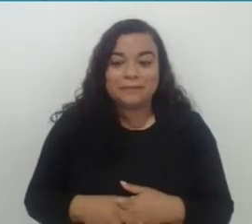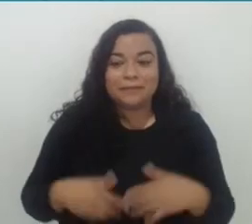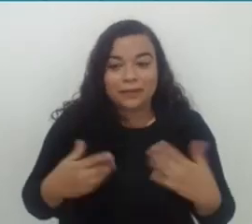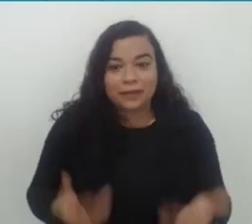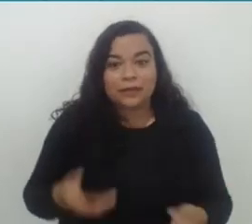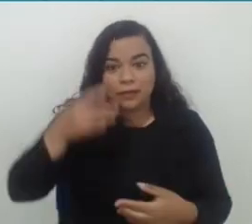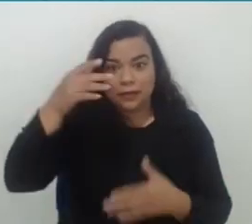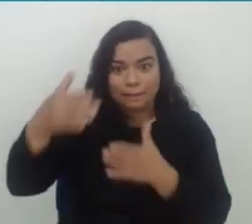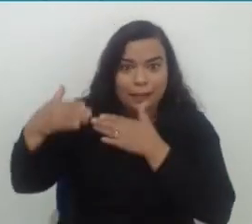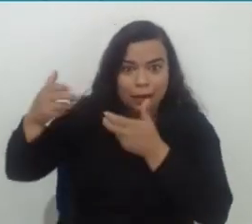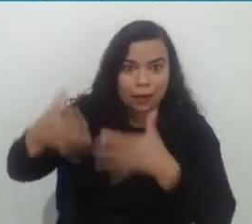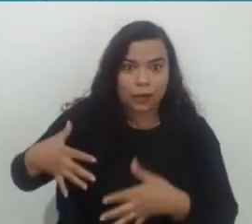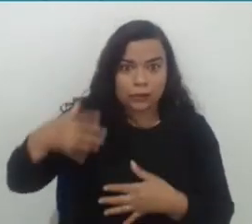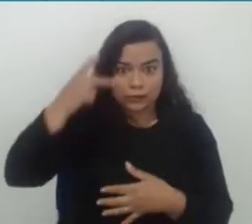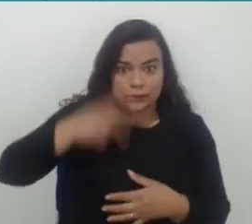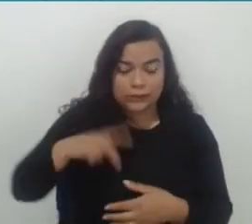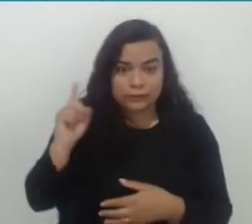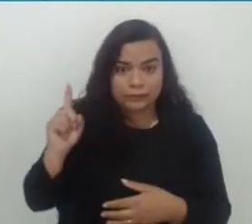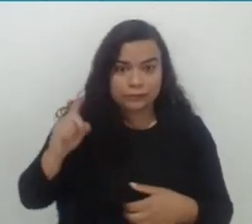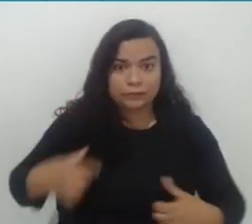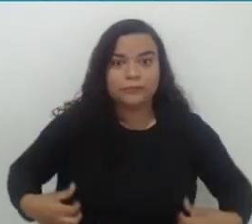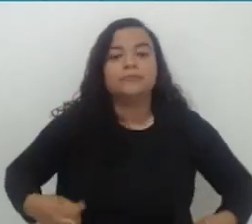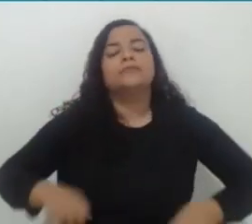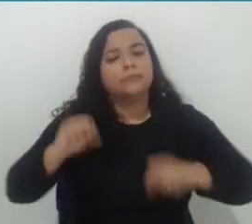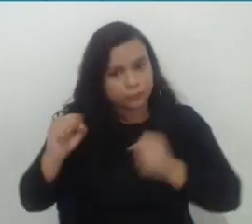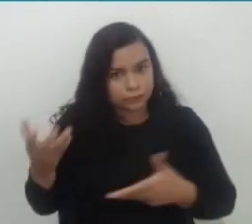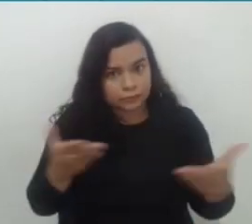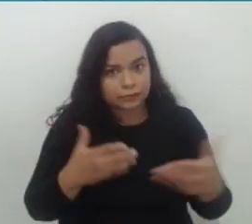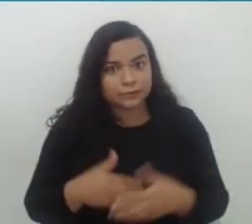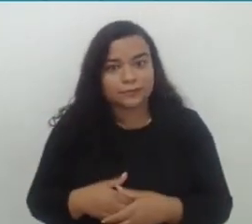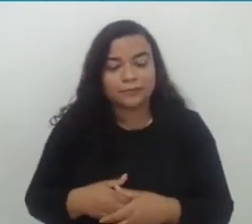ordem. Oi, não.